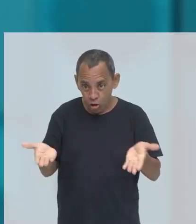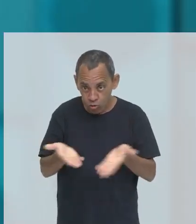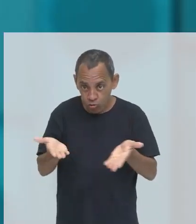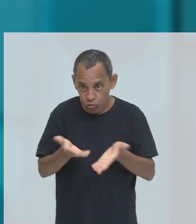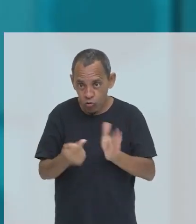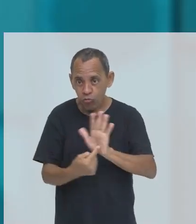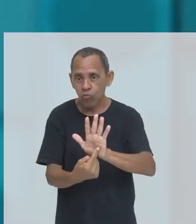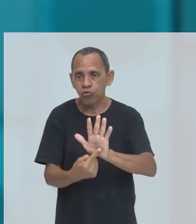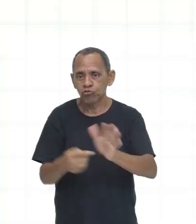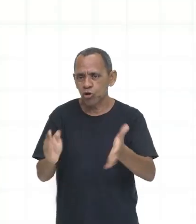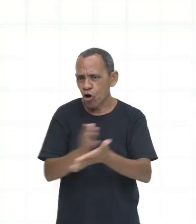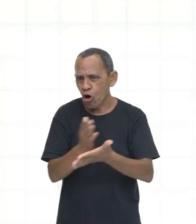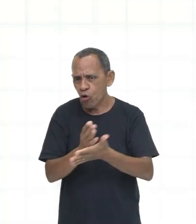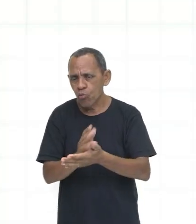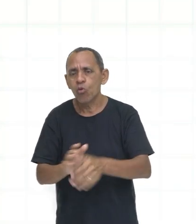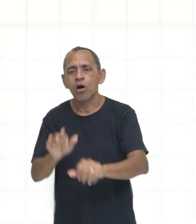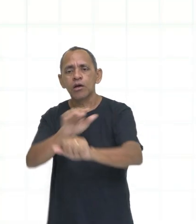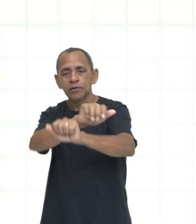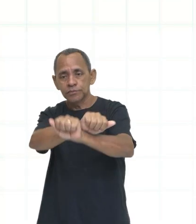esses artigos. Olha só.